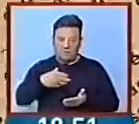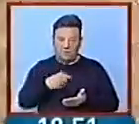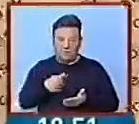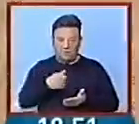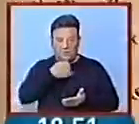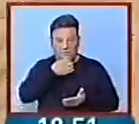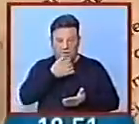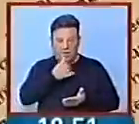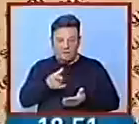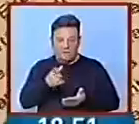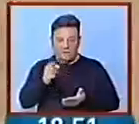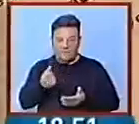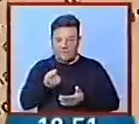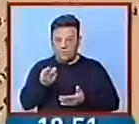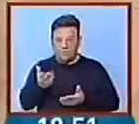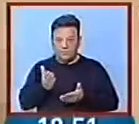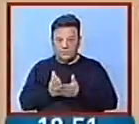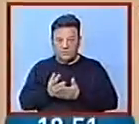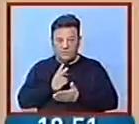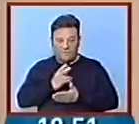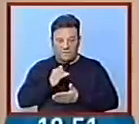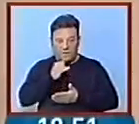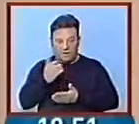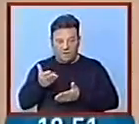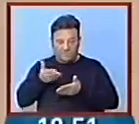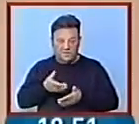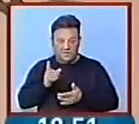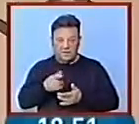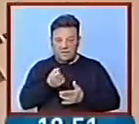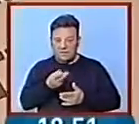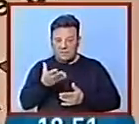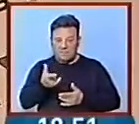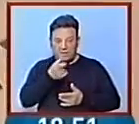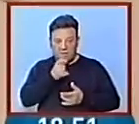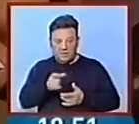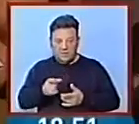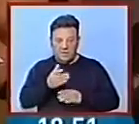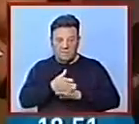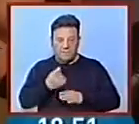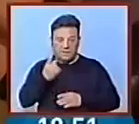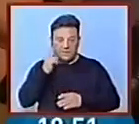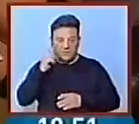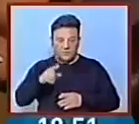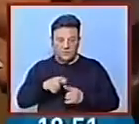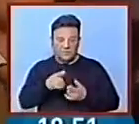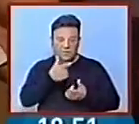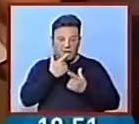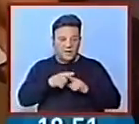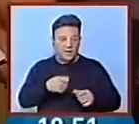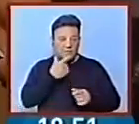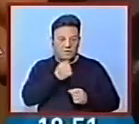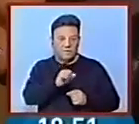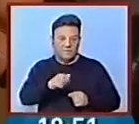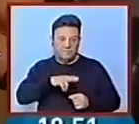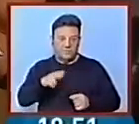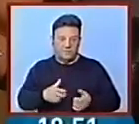o qual contribuiu um grupo de estudantes da Universidade do Algarve, contém cerca de 1000 termos e é parte de uma jornada pelos linguajares de